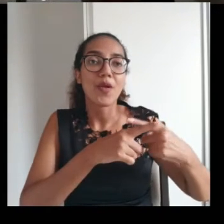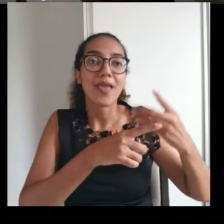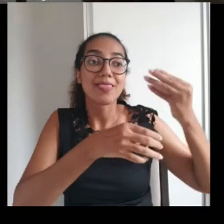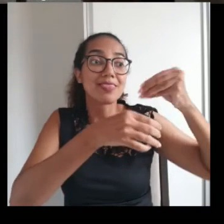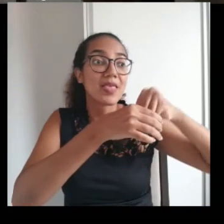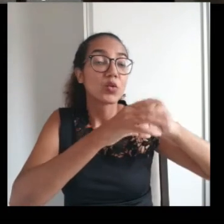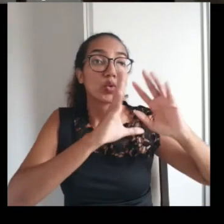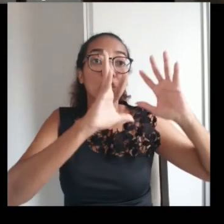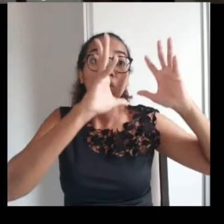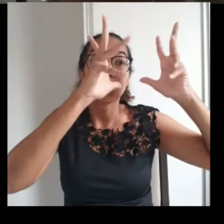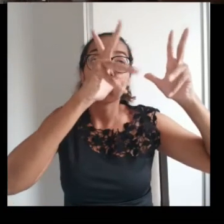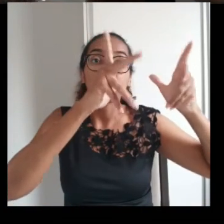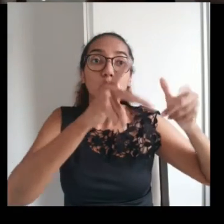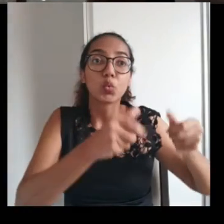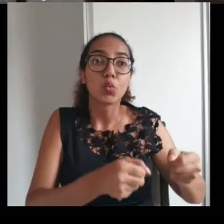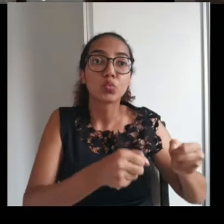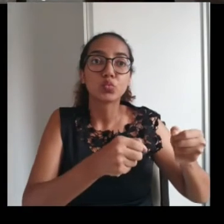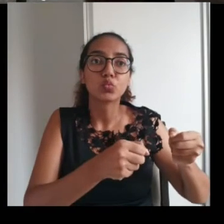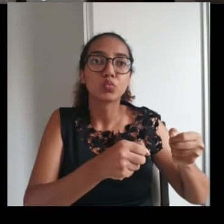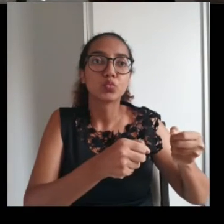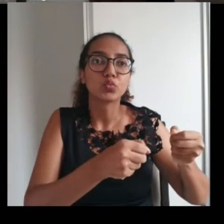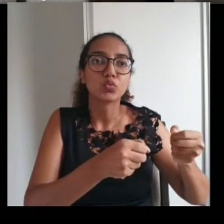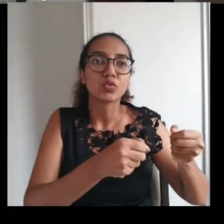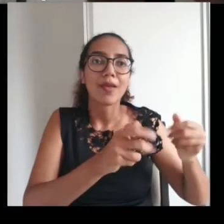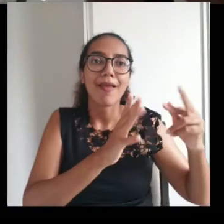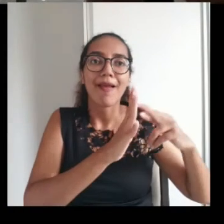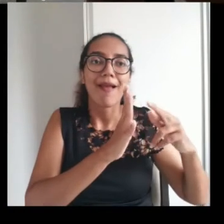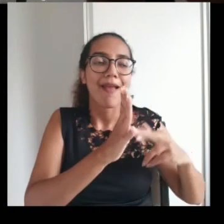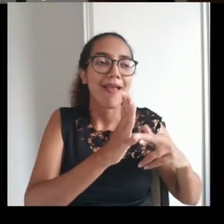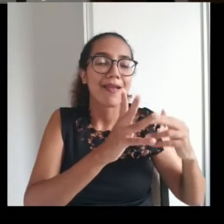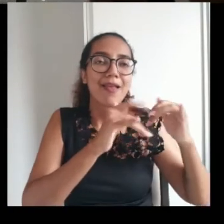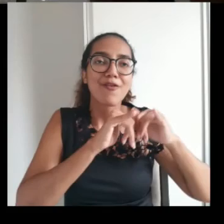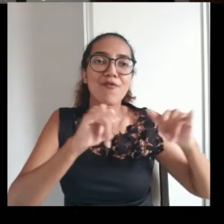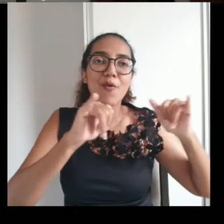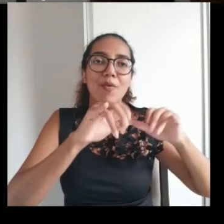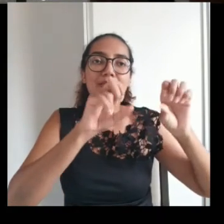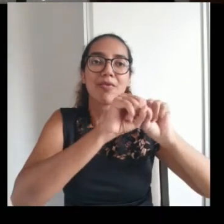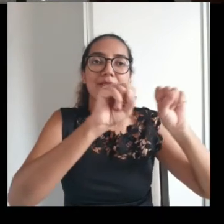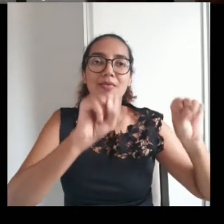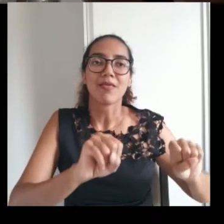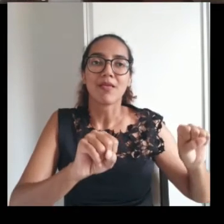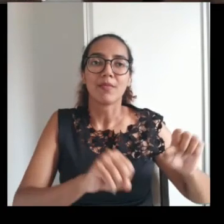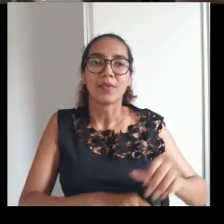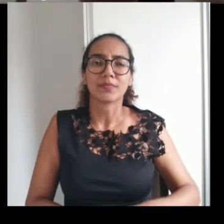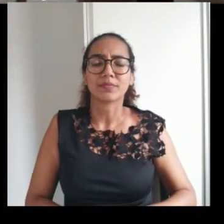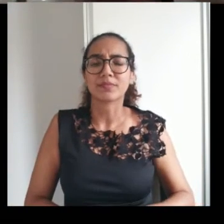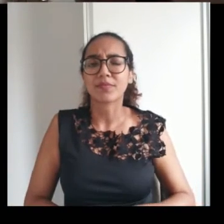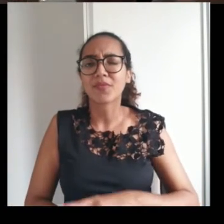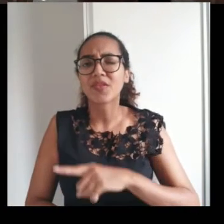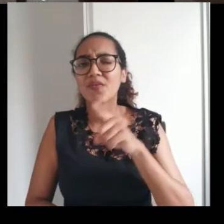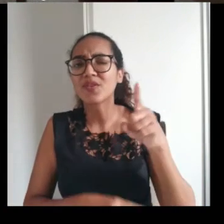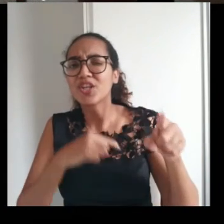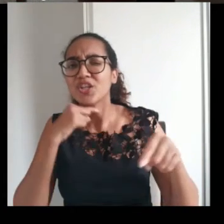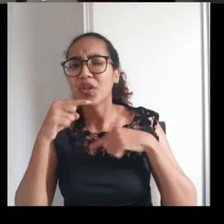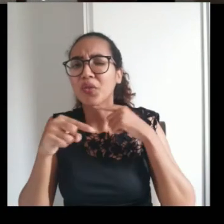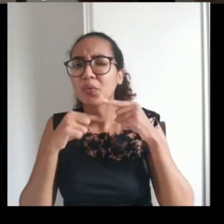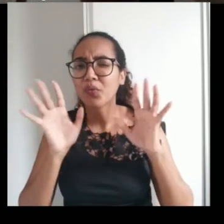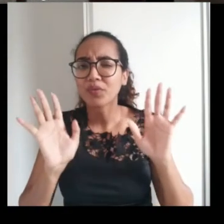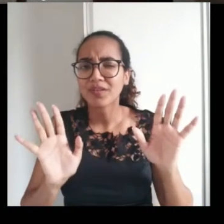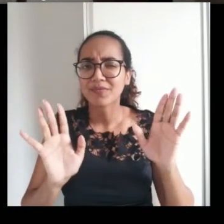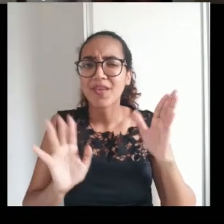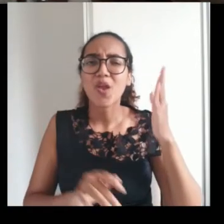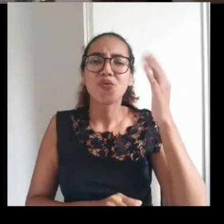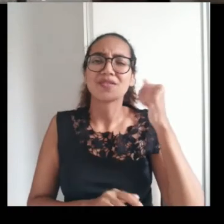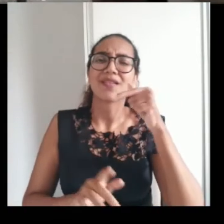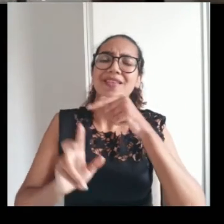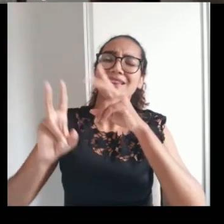representa o sistema todo, certo? Alguém tem alguma dúvida aí? Pessoal, tá muito... Assim, eu sei que esse assunto, para quem nunca viu, pode gerar aí uma